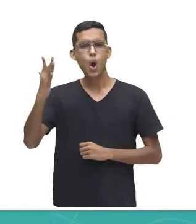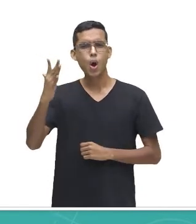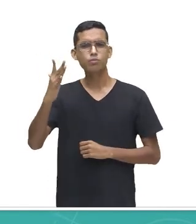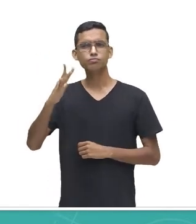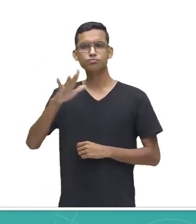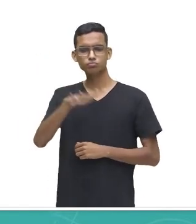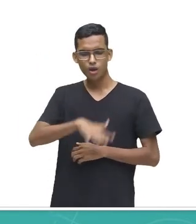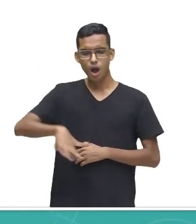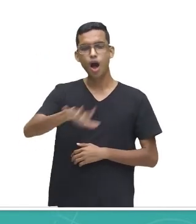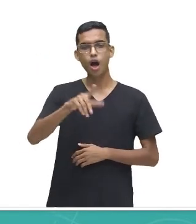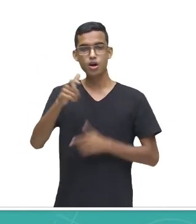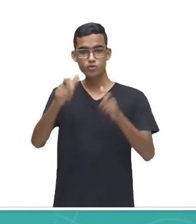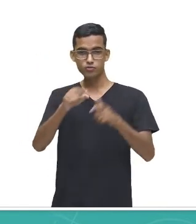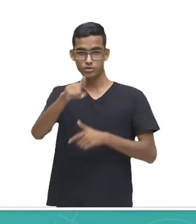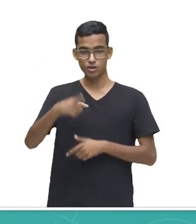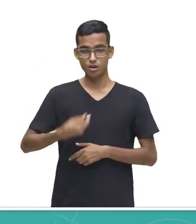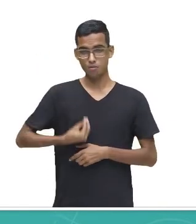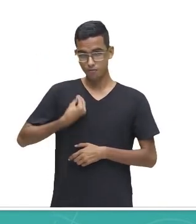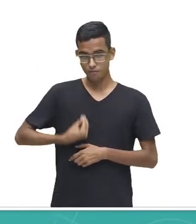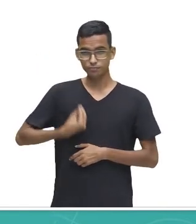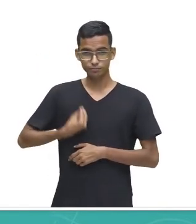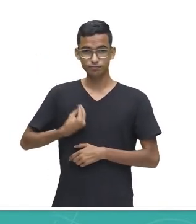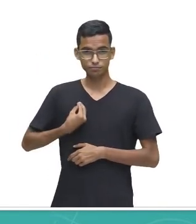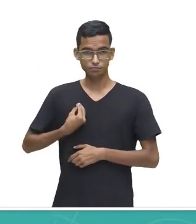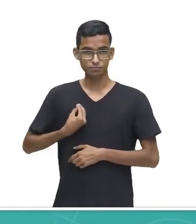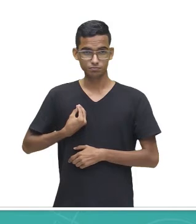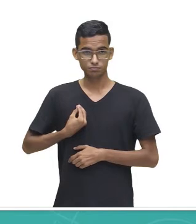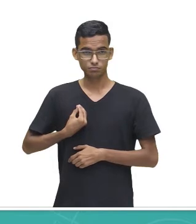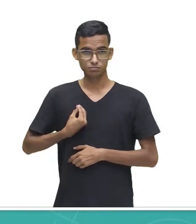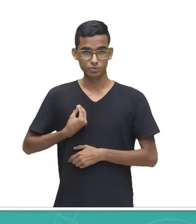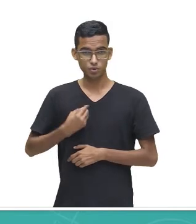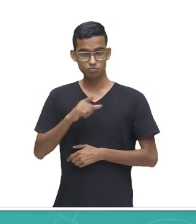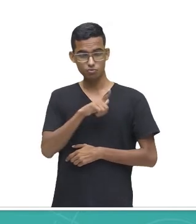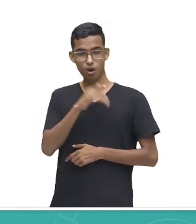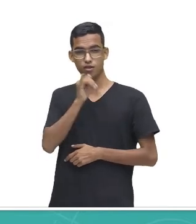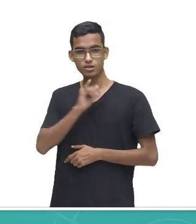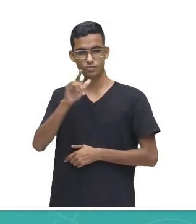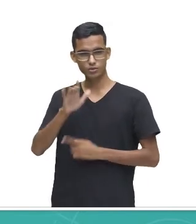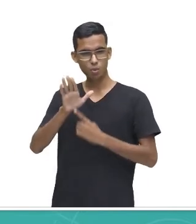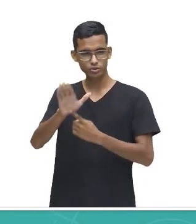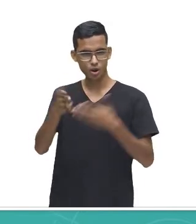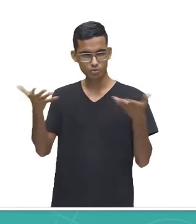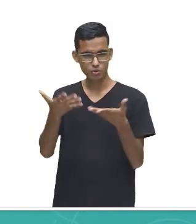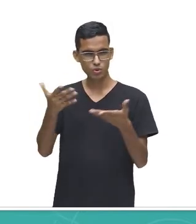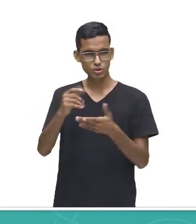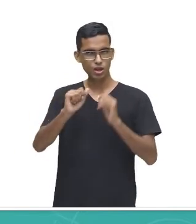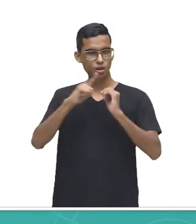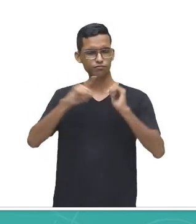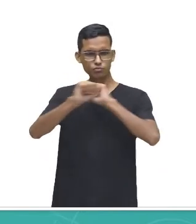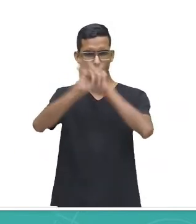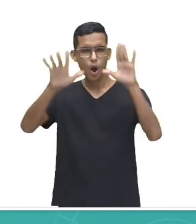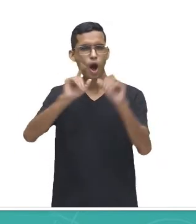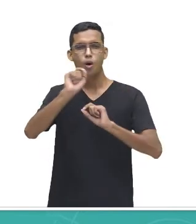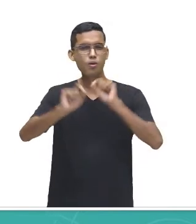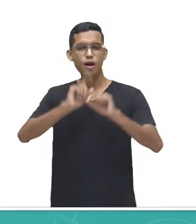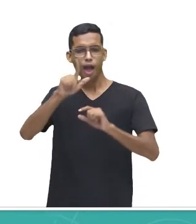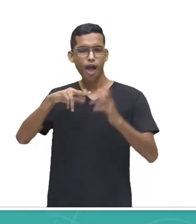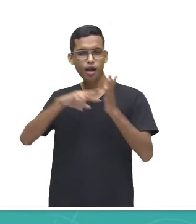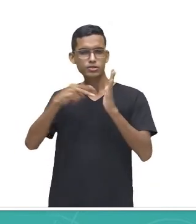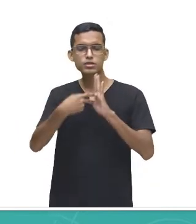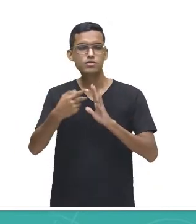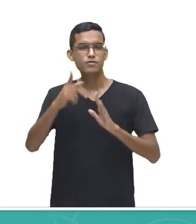você vive. Espero que com os nossos exemplos tenha ficado bem claro o que é o fenômeno religioso. Vocês irão